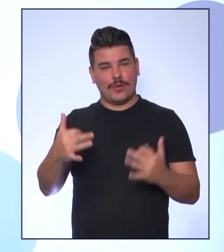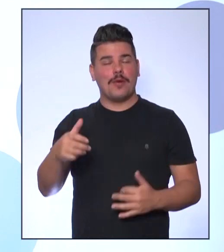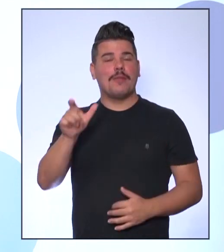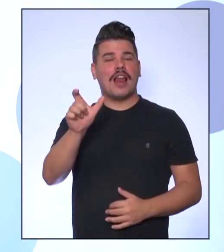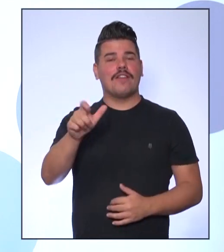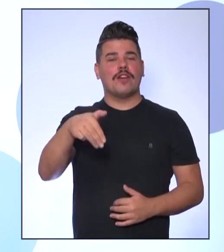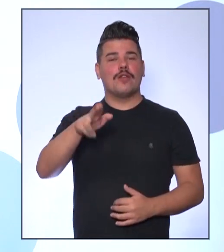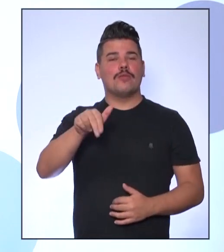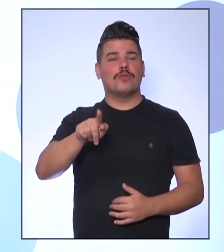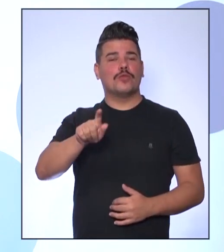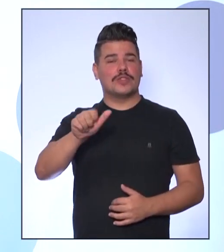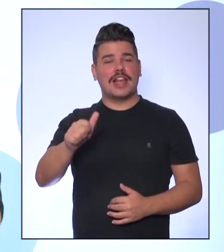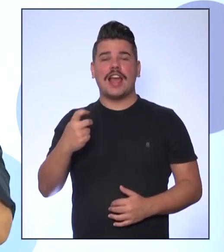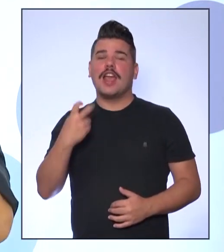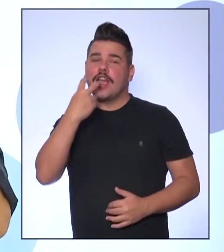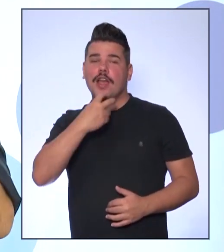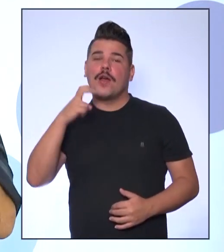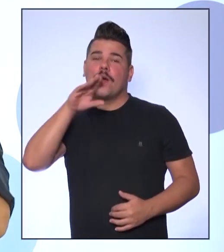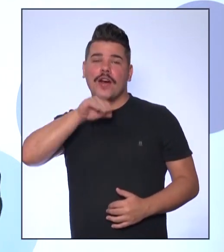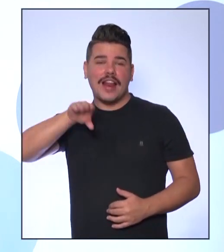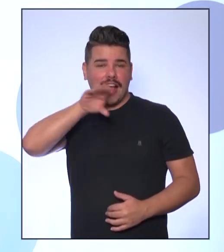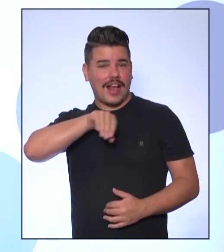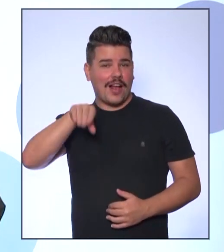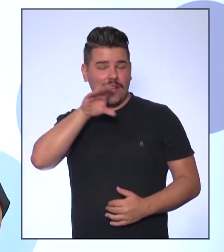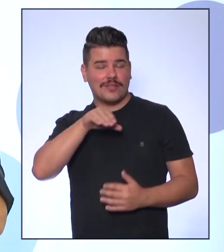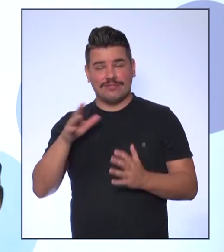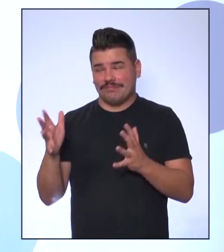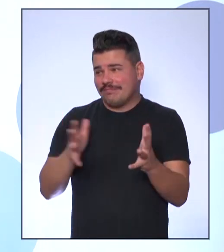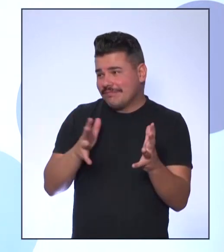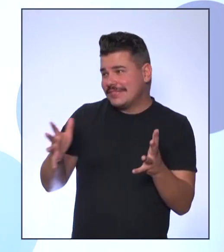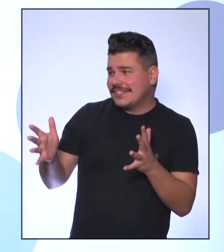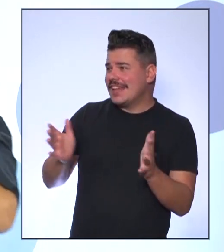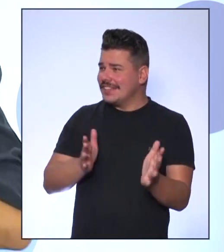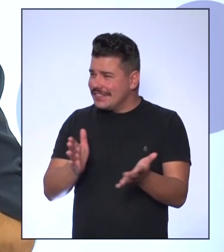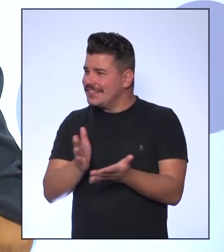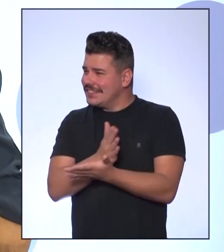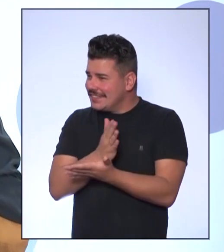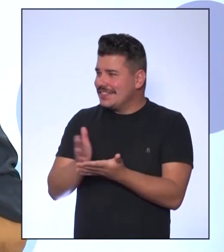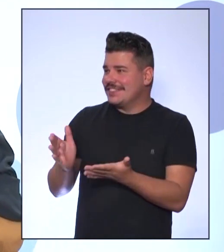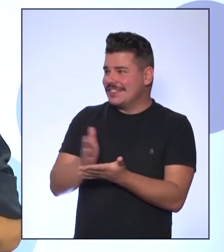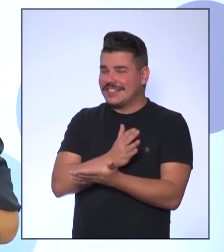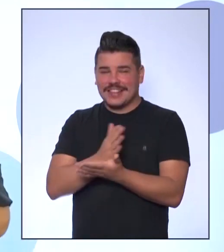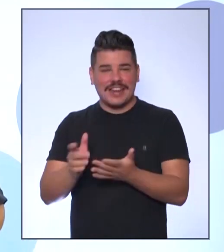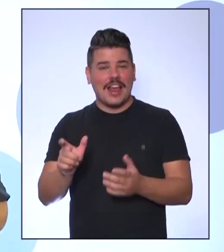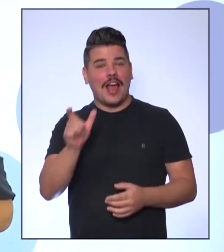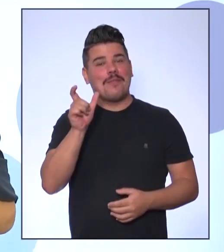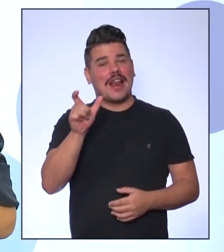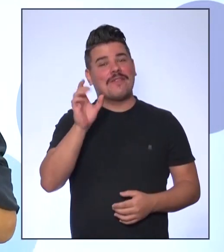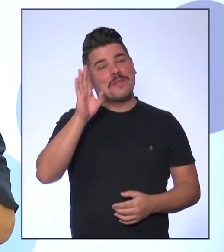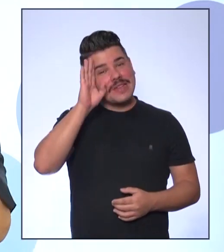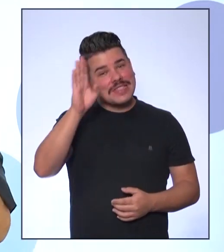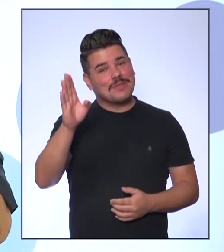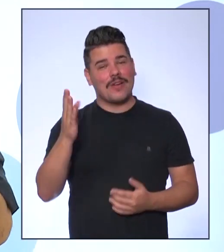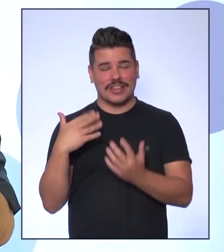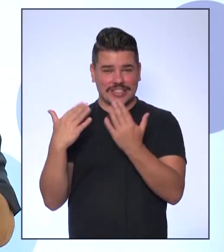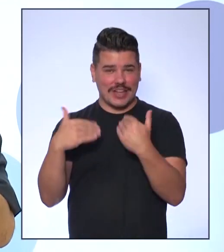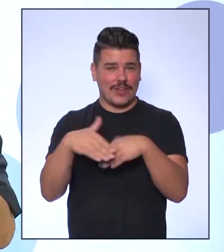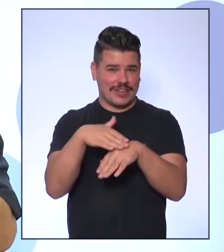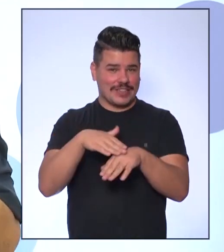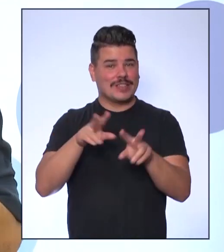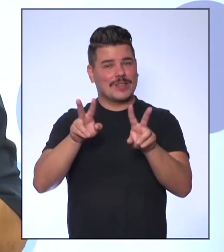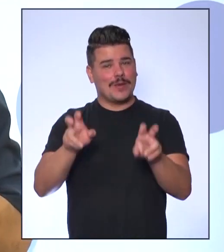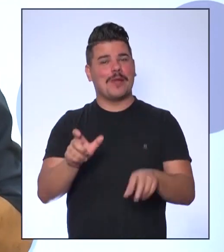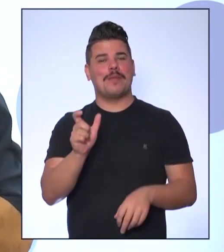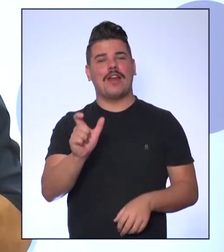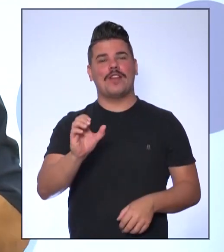então, tá dividido isso aí, né? Musga, linguagem, musga e ouvindo. A questão aqui é o ouvindo, na realidade, né? Porque tem um ouvindo que é a